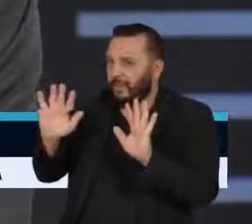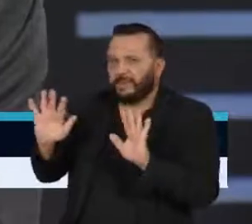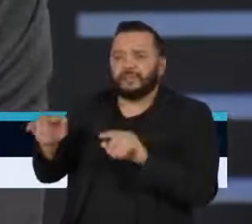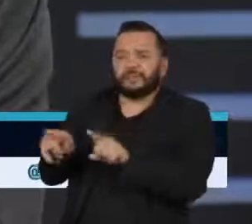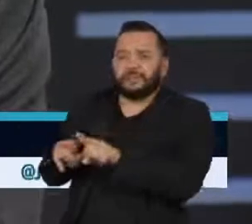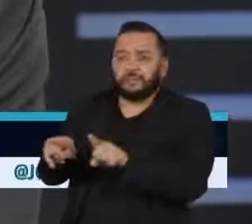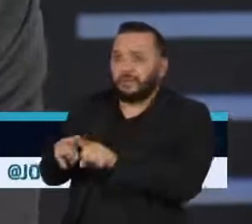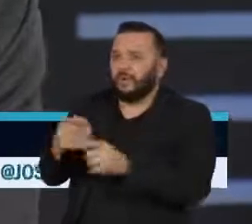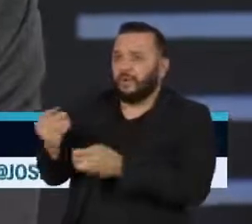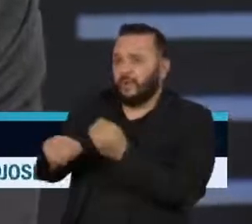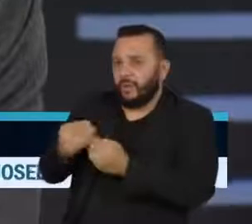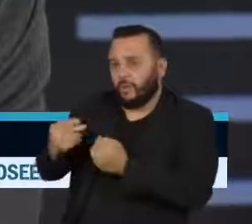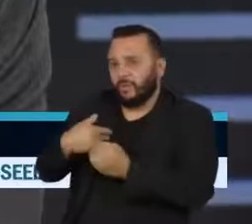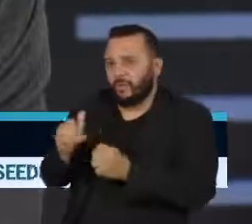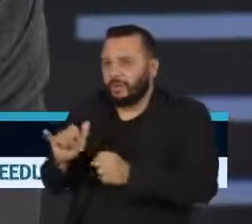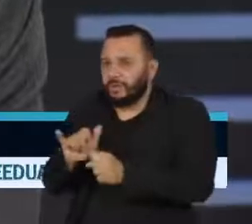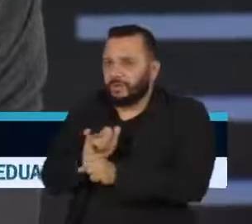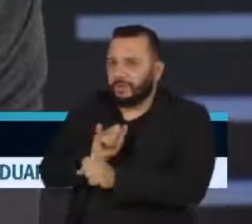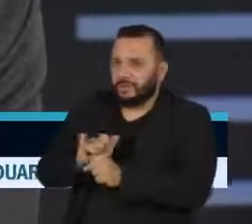no sentido de limitar